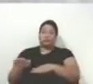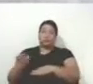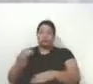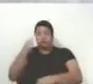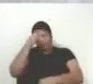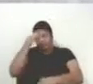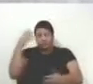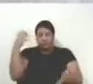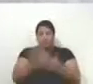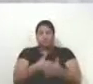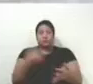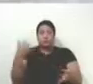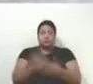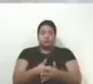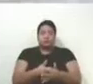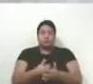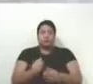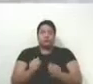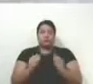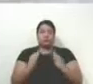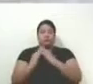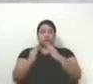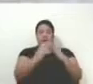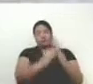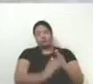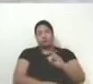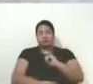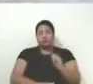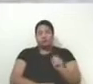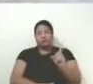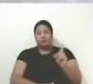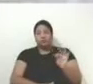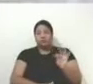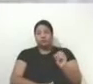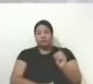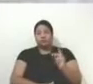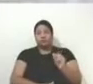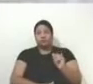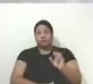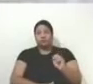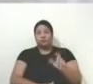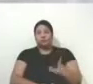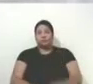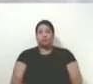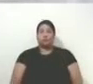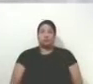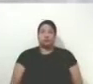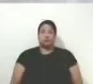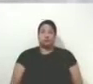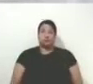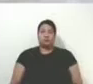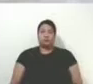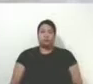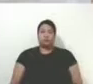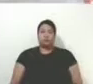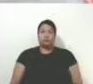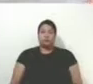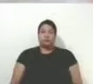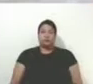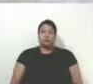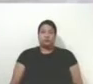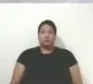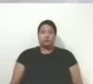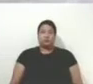veículos para o Jardim Tropical, isso seja efetivamente, funcione.